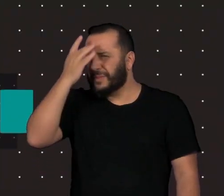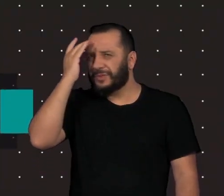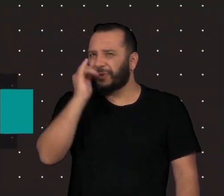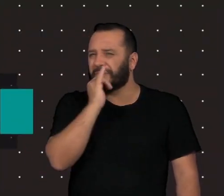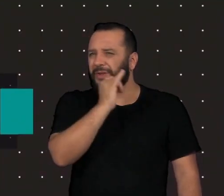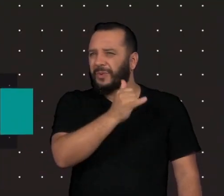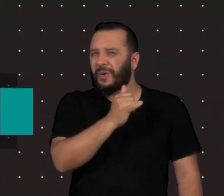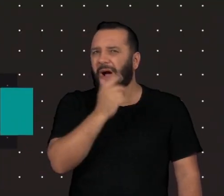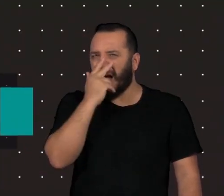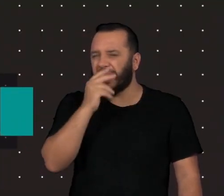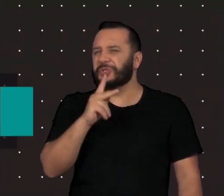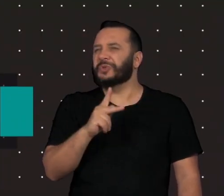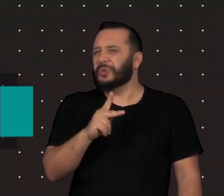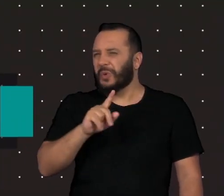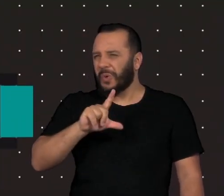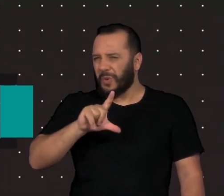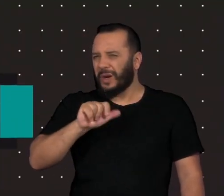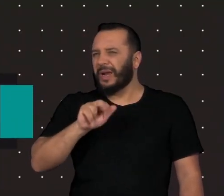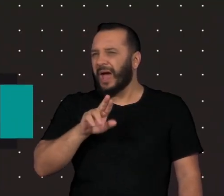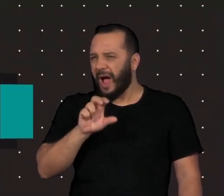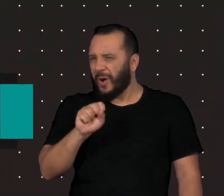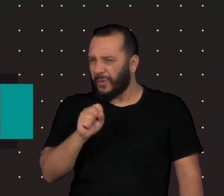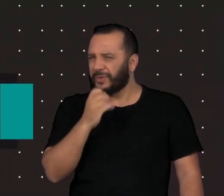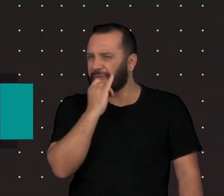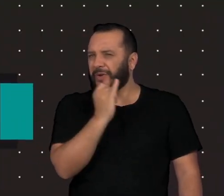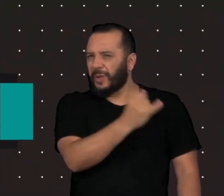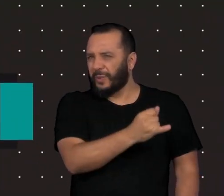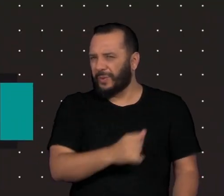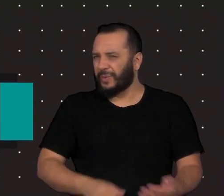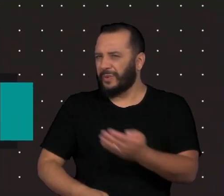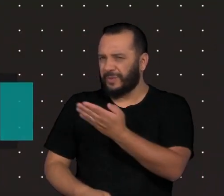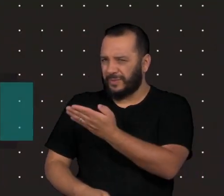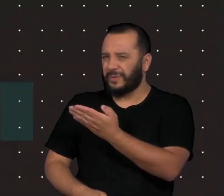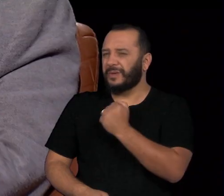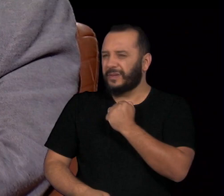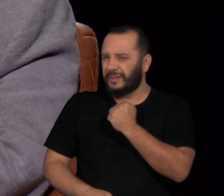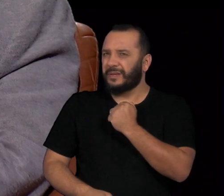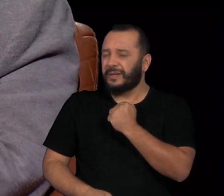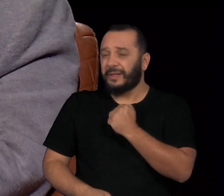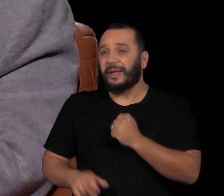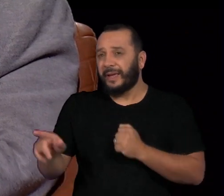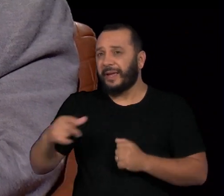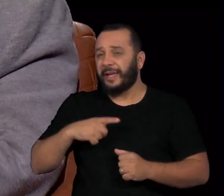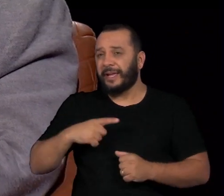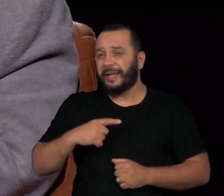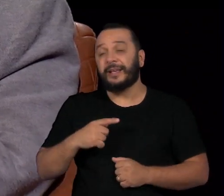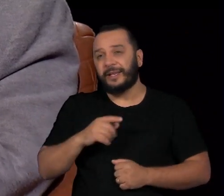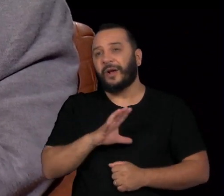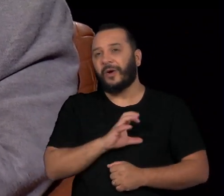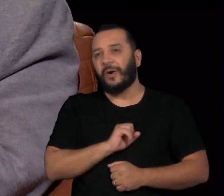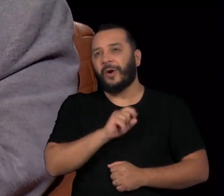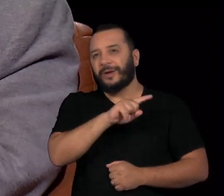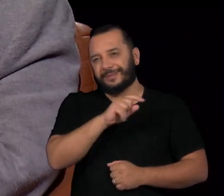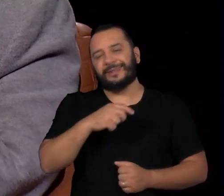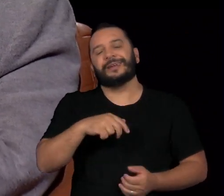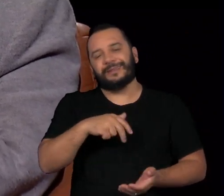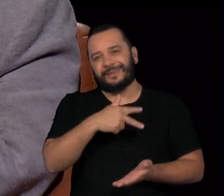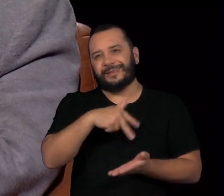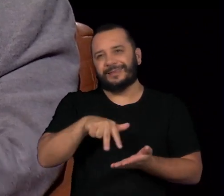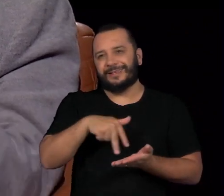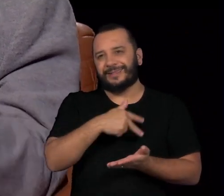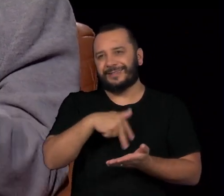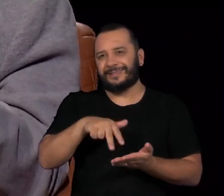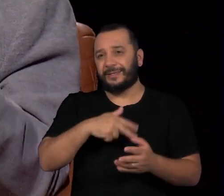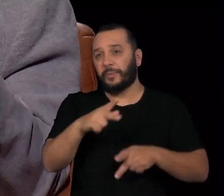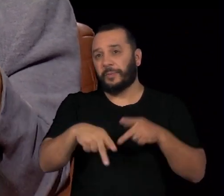Viana que eu fazia aula com eles que era uma pessoa que tinha um pouco intimidade com as danças populares